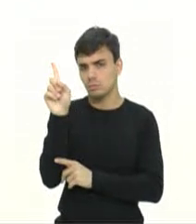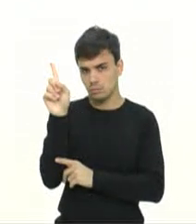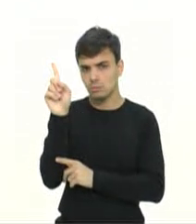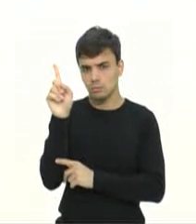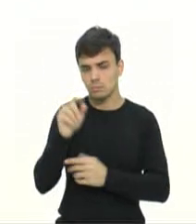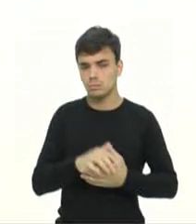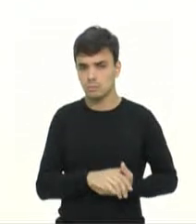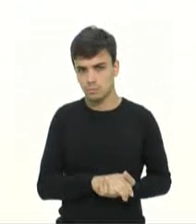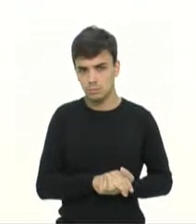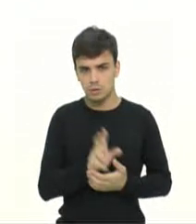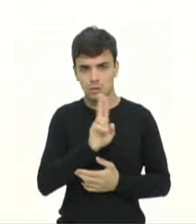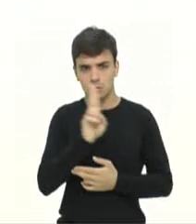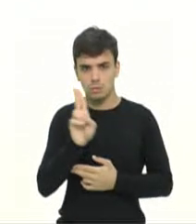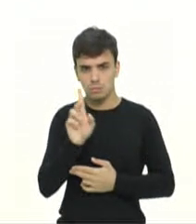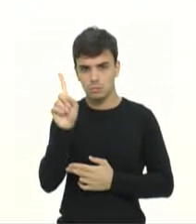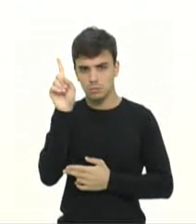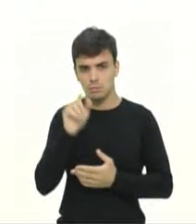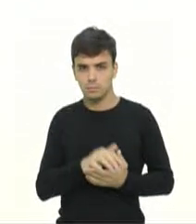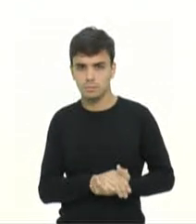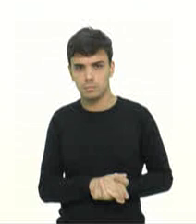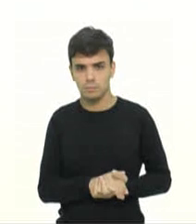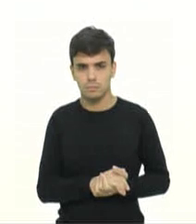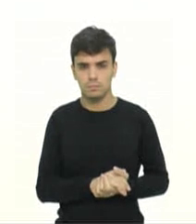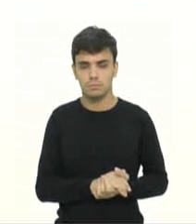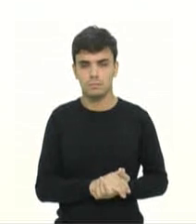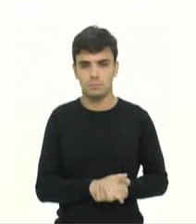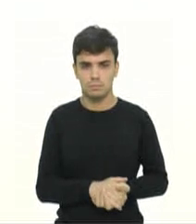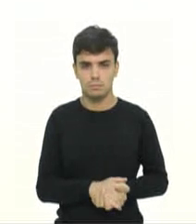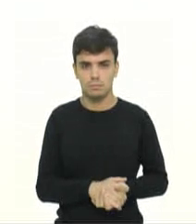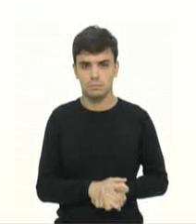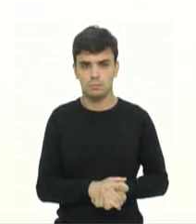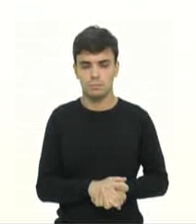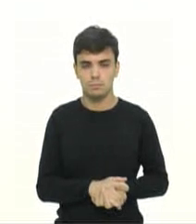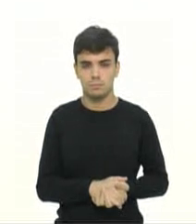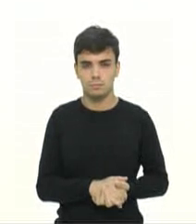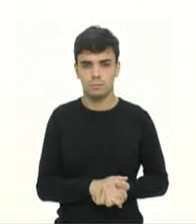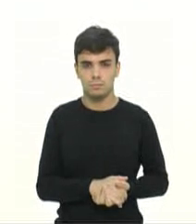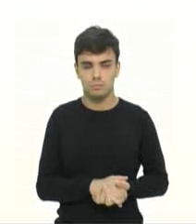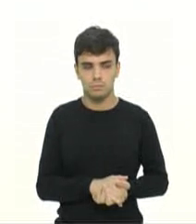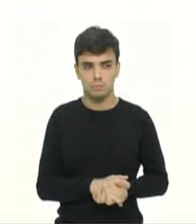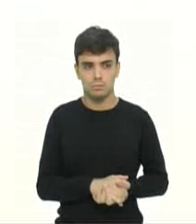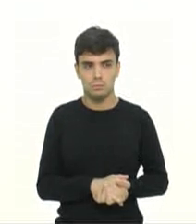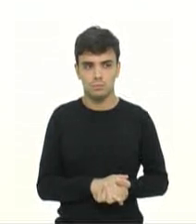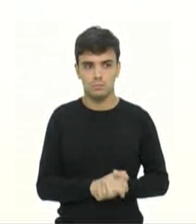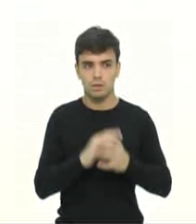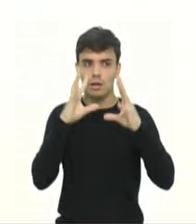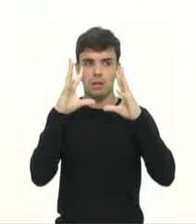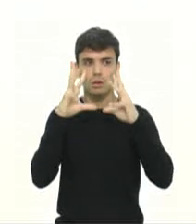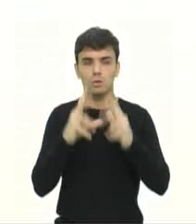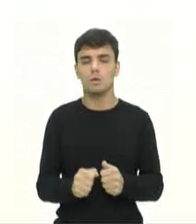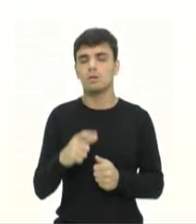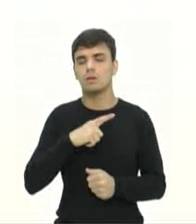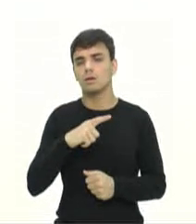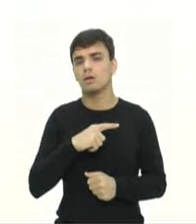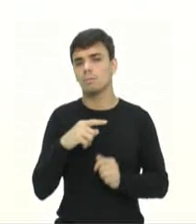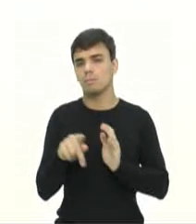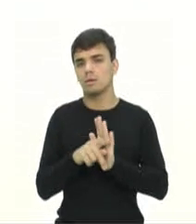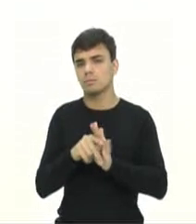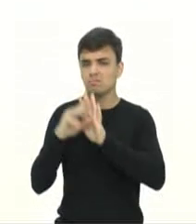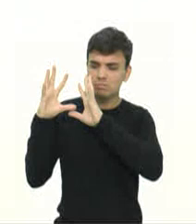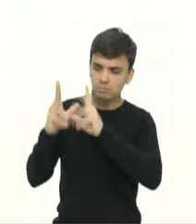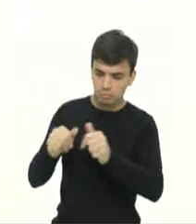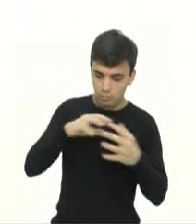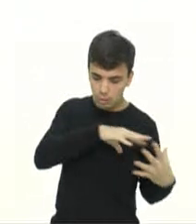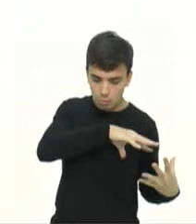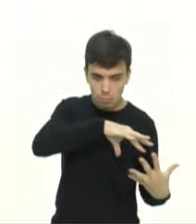Shotokan, a Goju Ryu, a Shito Ryu e a Wado Ryu, todas com ramificações pelo mundo, né?